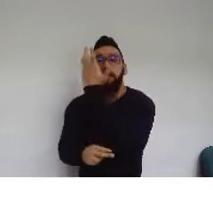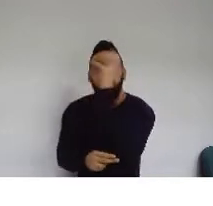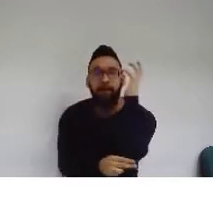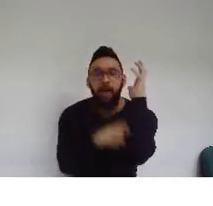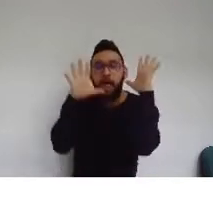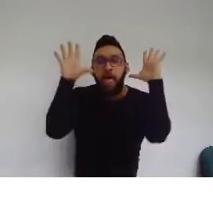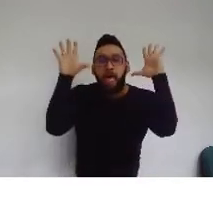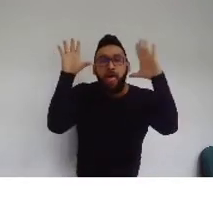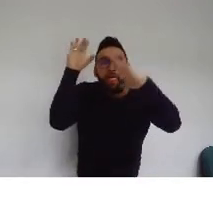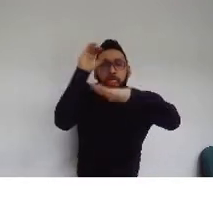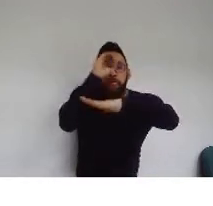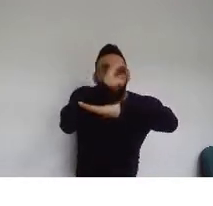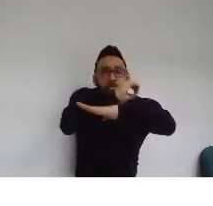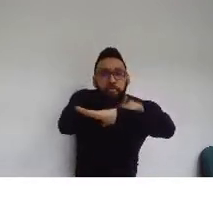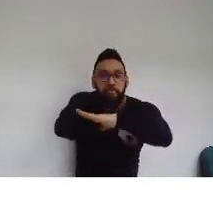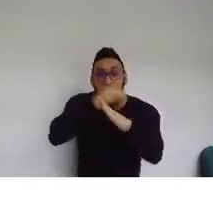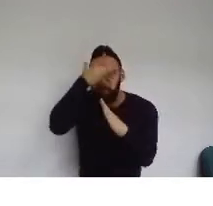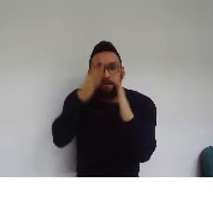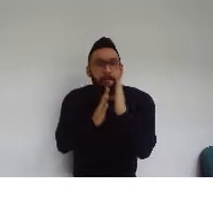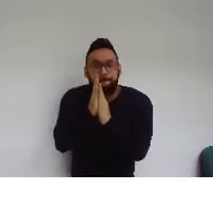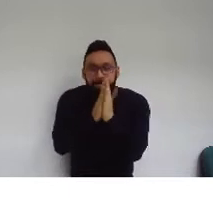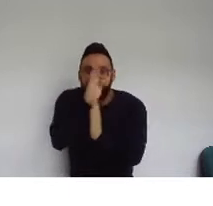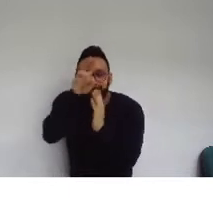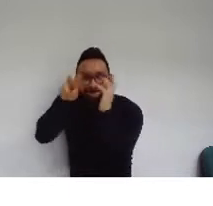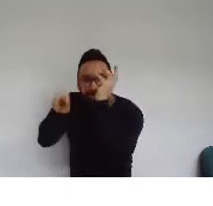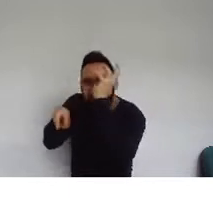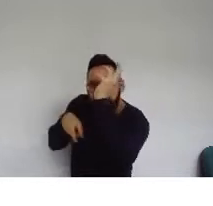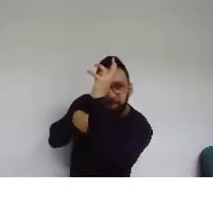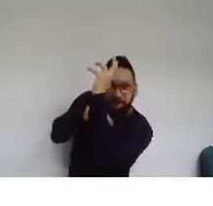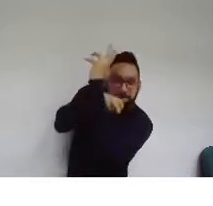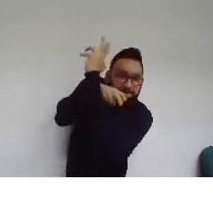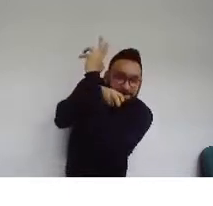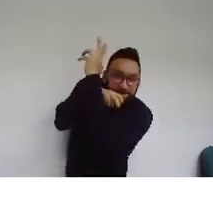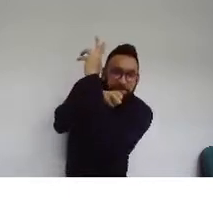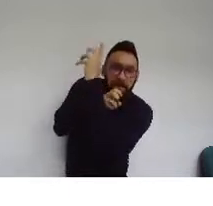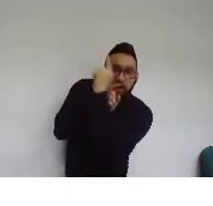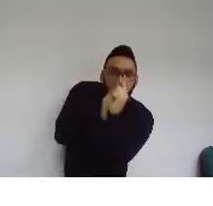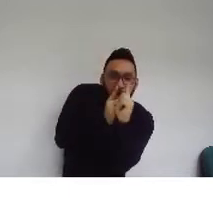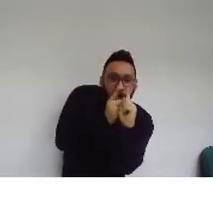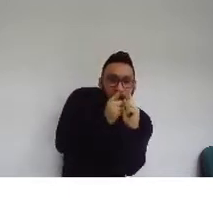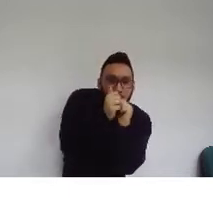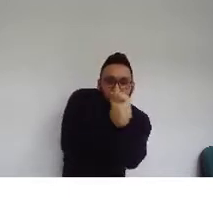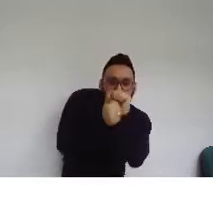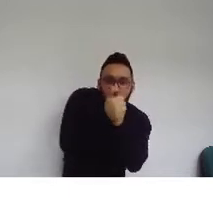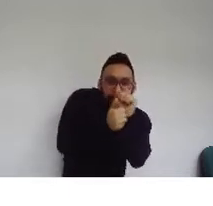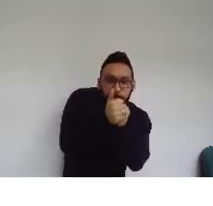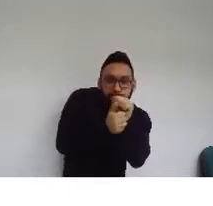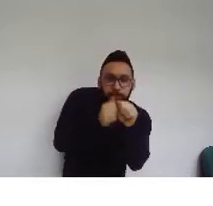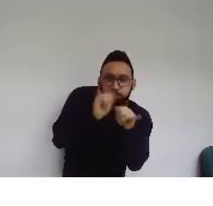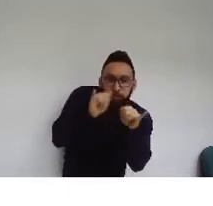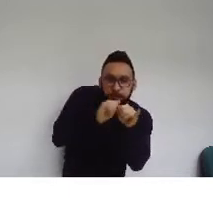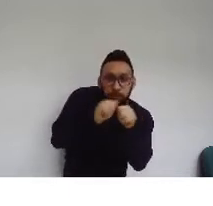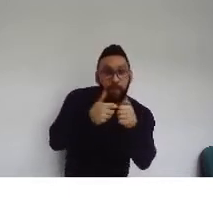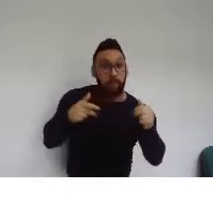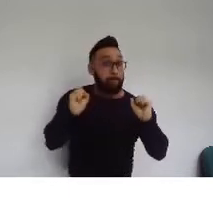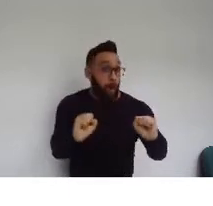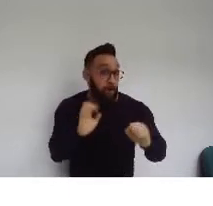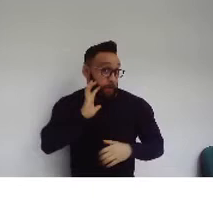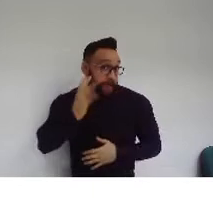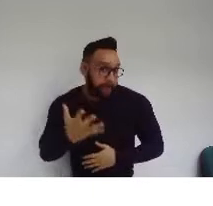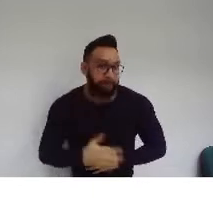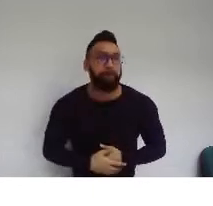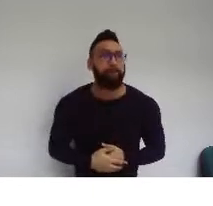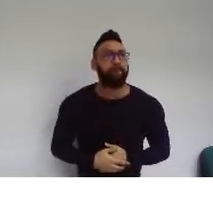práticas do amor ao sexo. A imensidão do lugar público e vazio, em meio emaranhado de árvores, além da